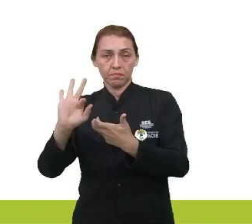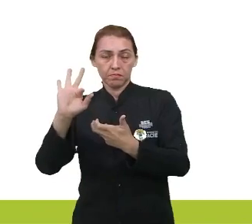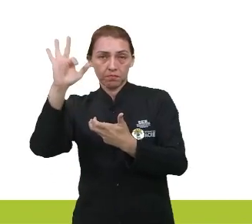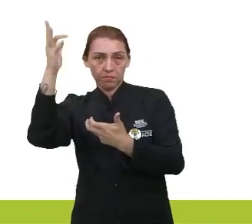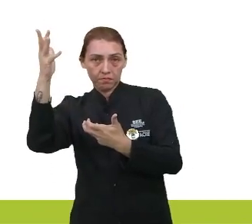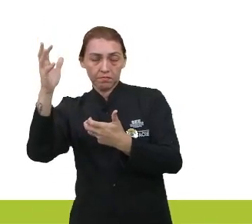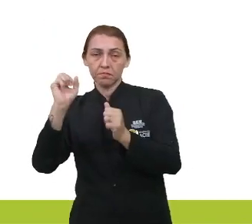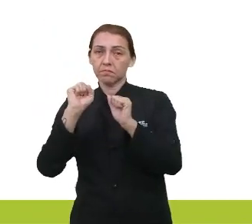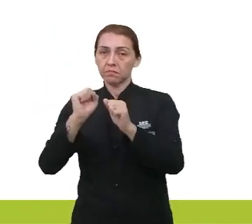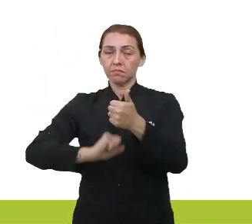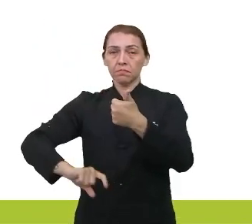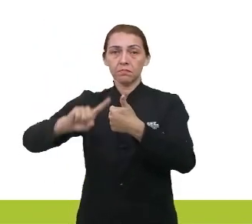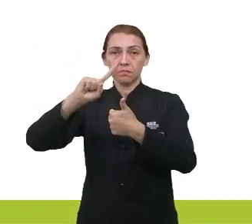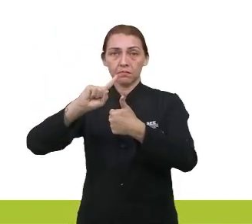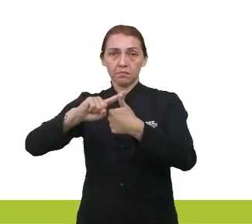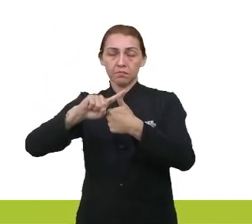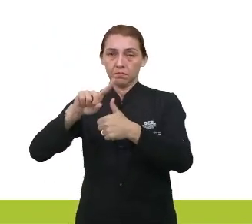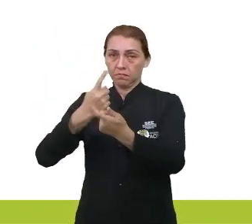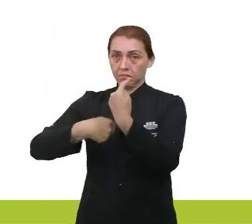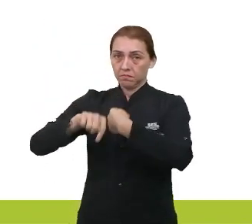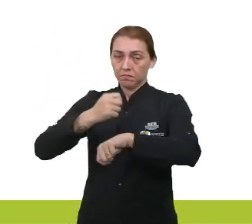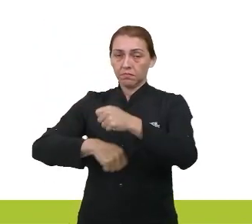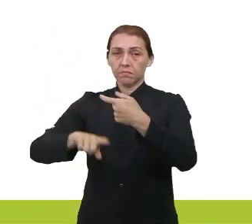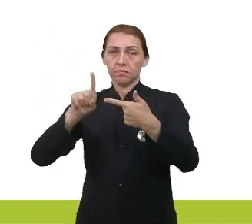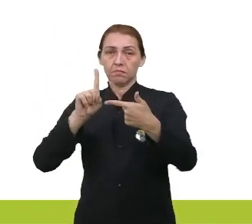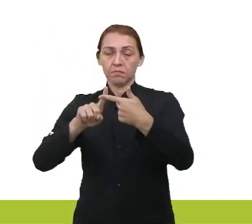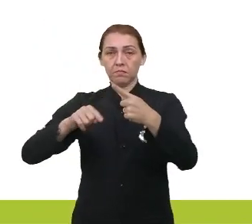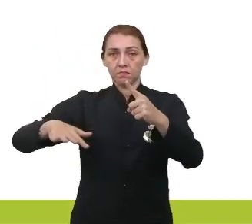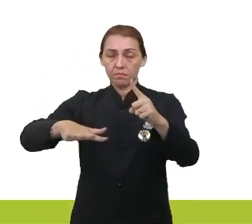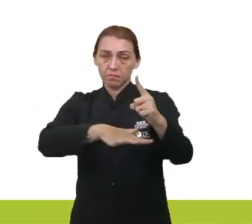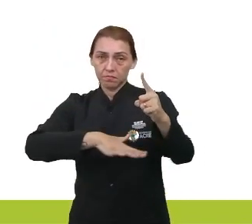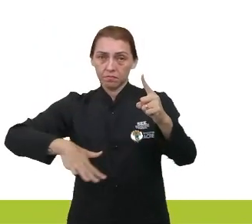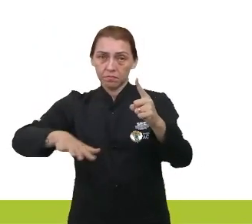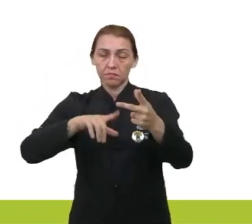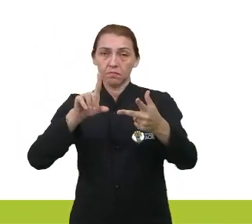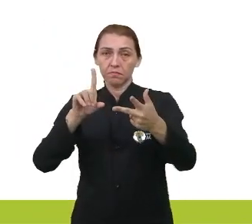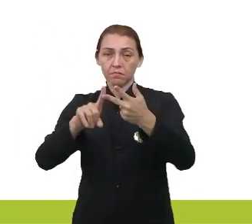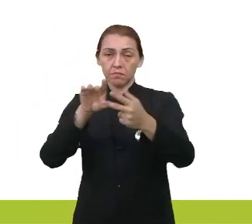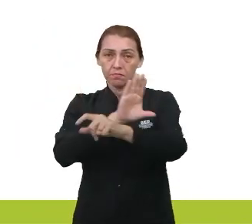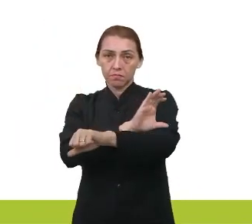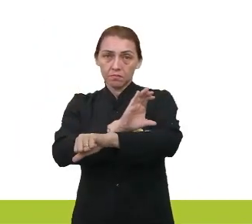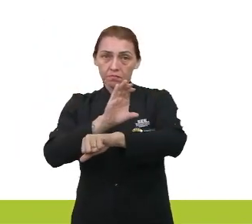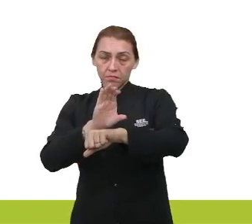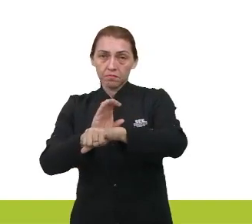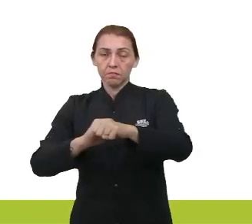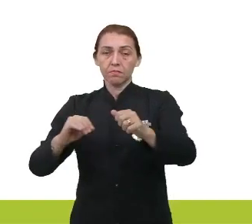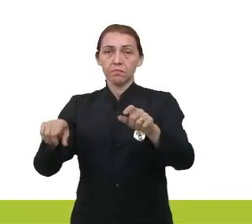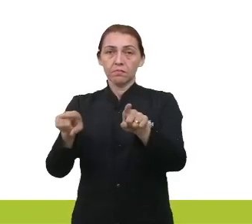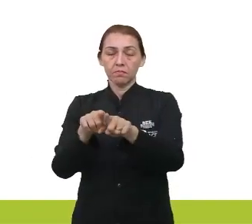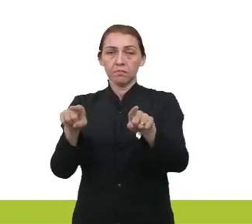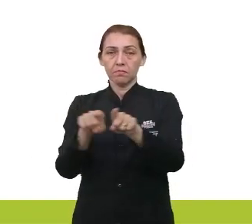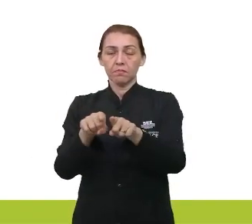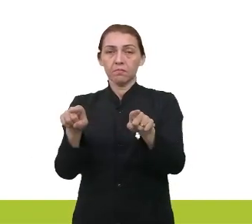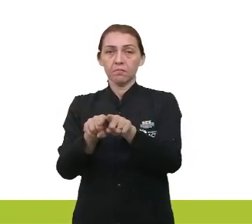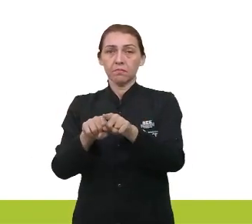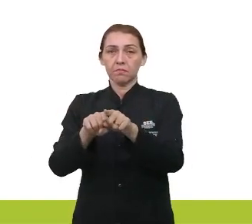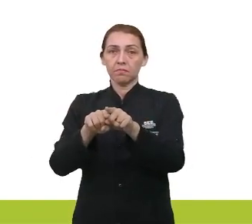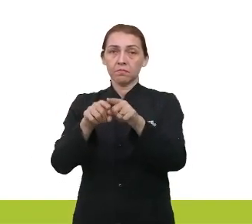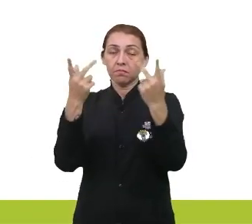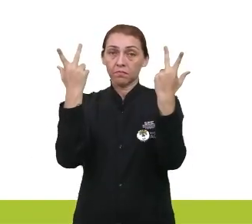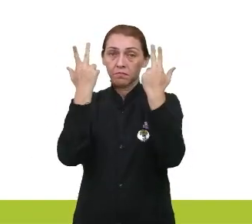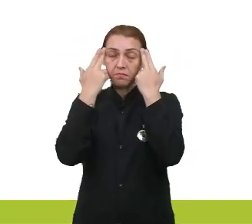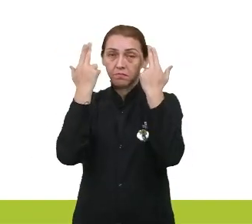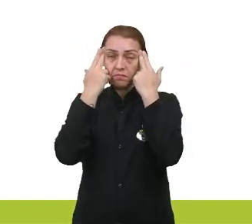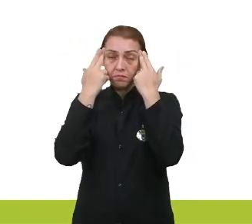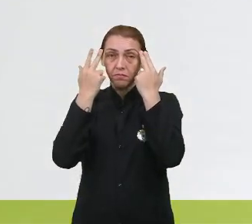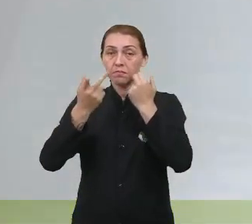fatores? Ela pode envolver fatores econômicos, sociais, culturais e até mesmo fatores naturais.